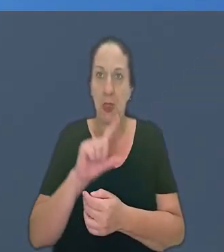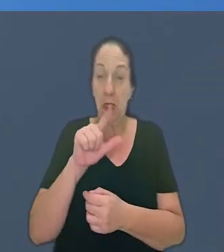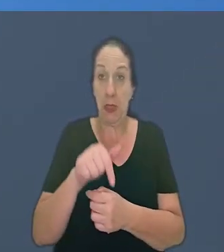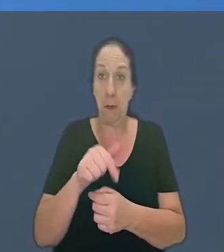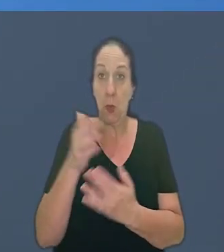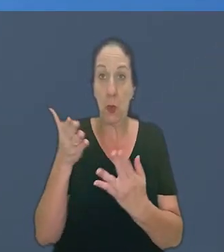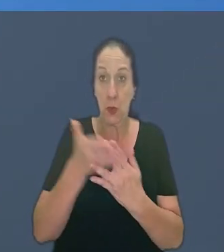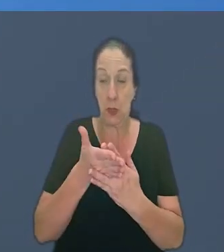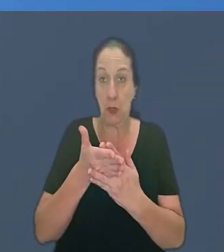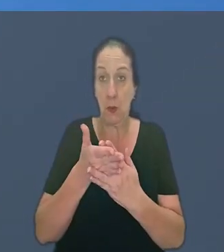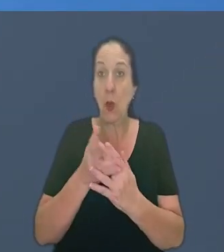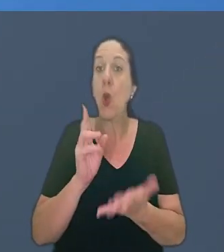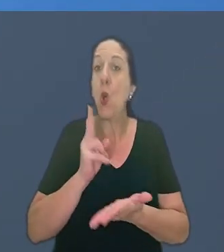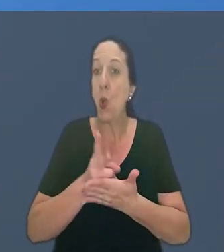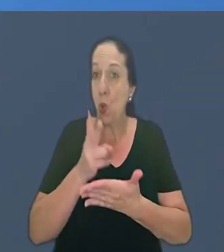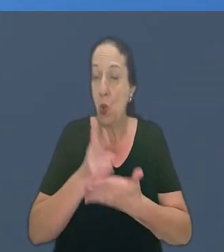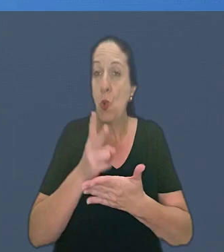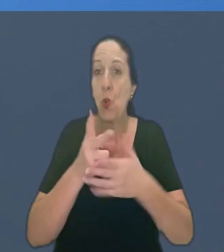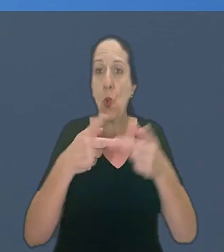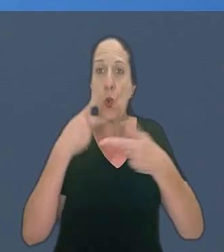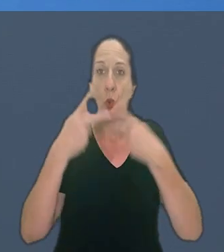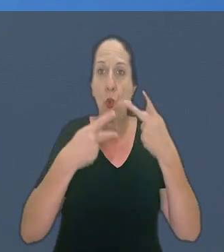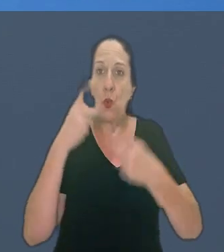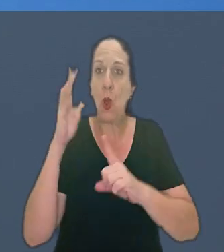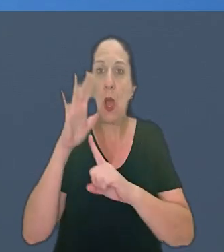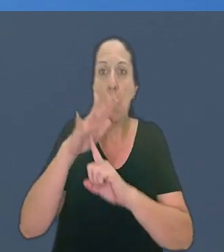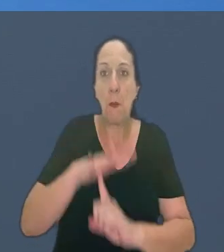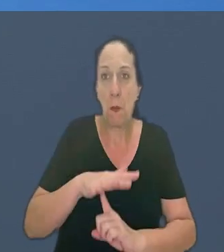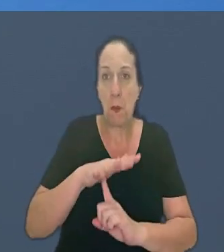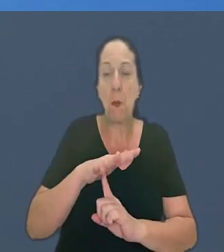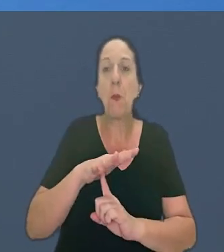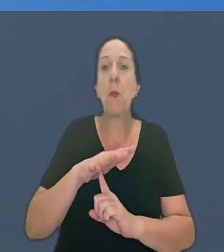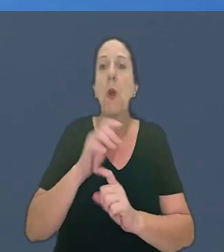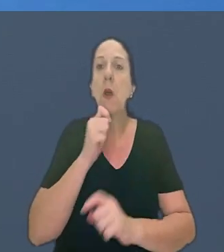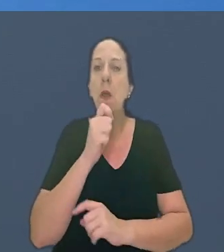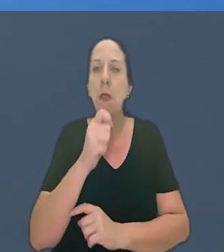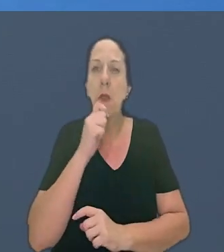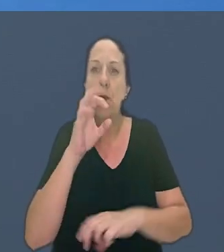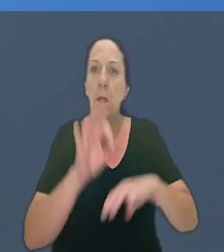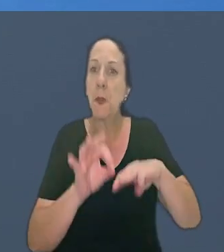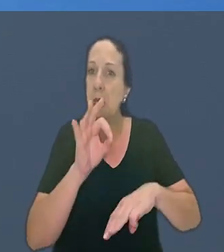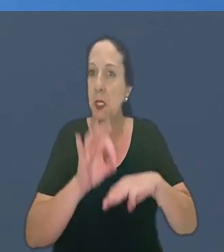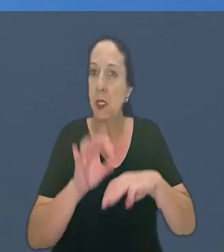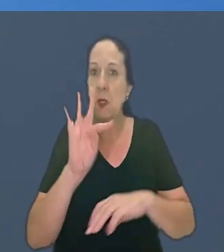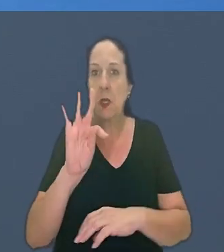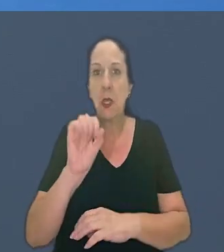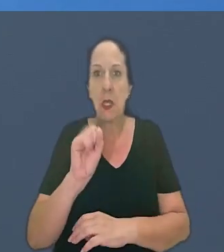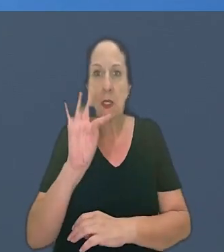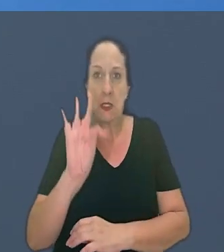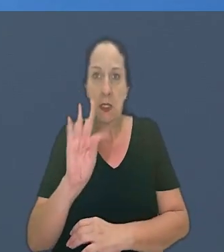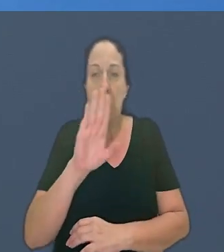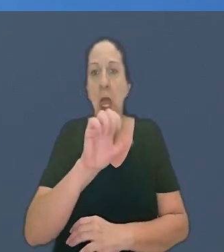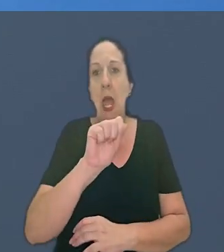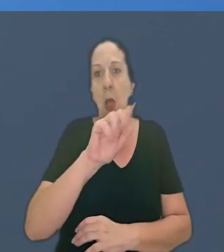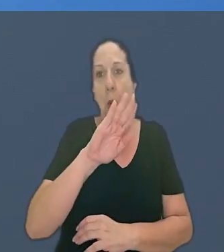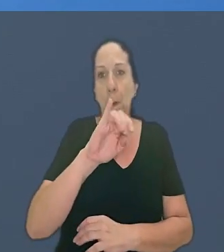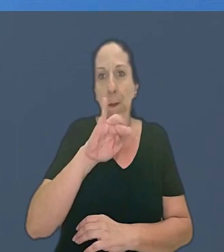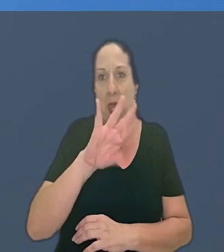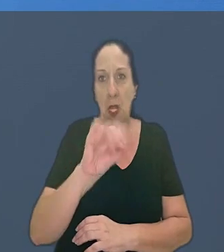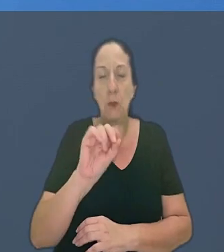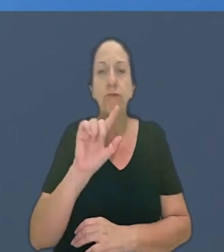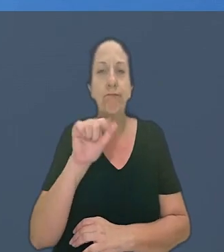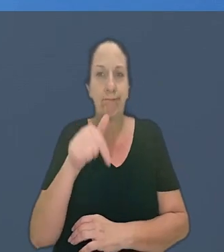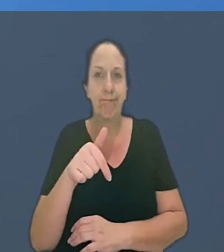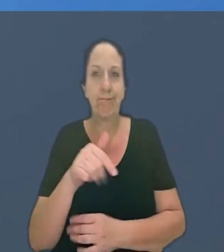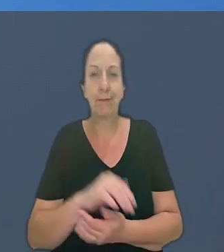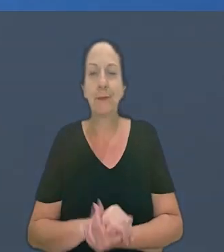E logo após o intervalo, nós continuamos a falar sobre assédio moral em uma entrevista com o ministro do TST, Alberto Balazeiro.